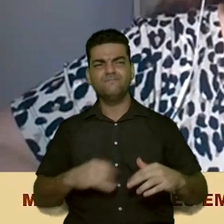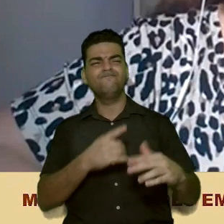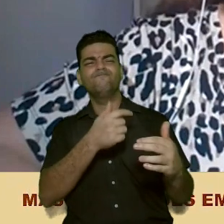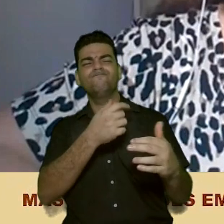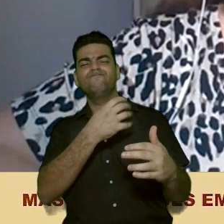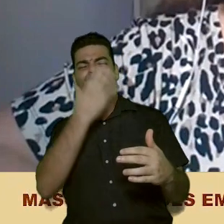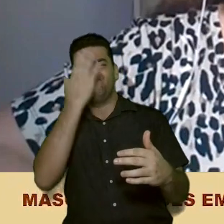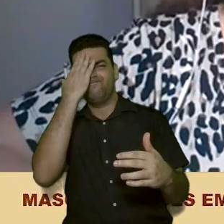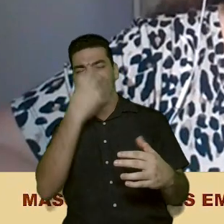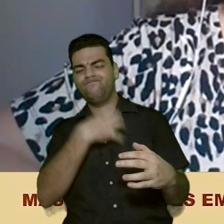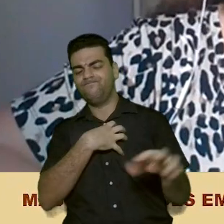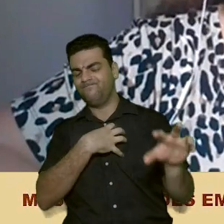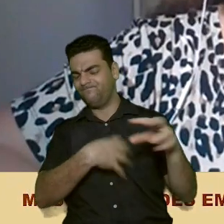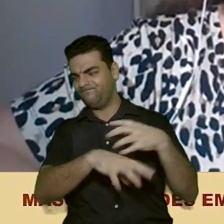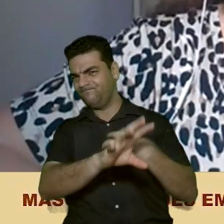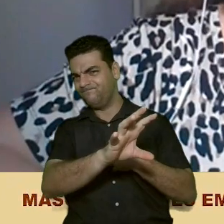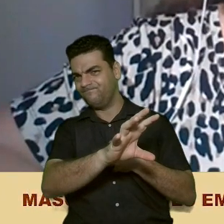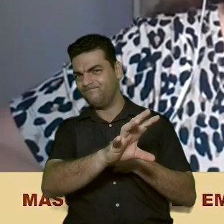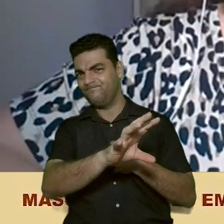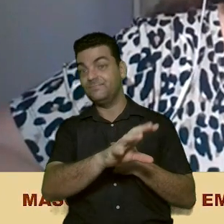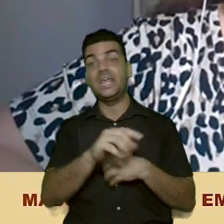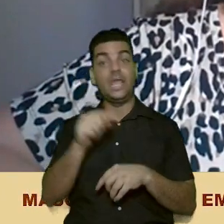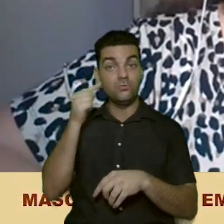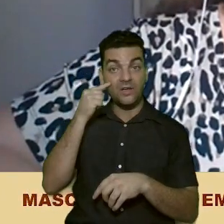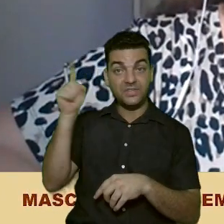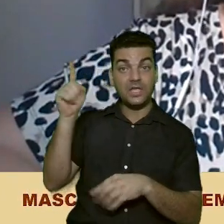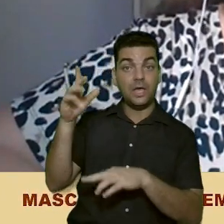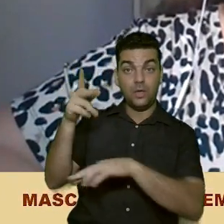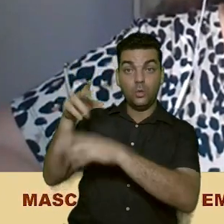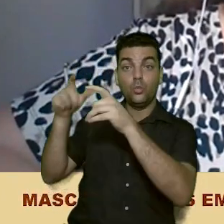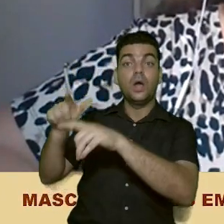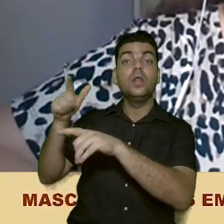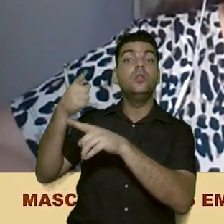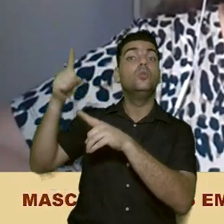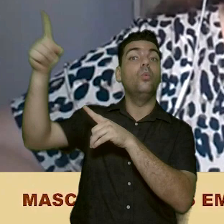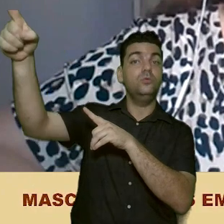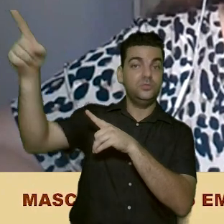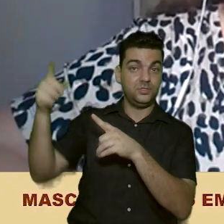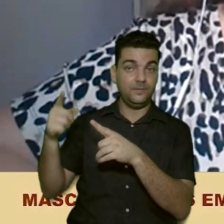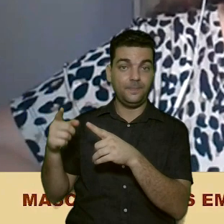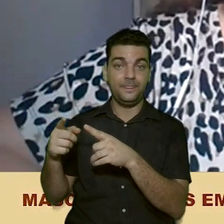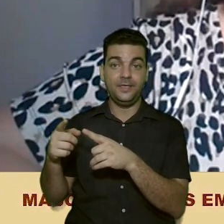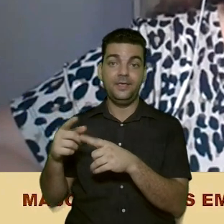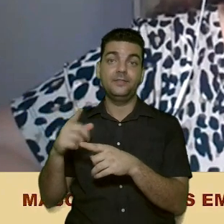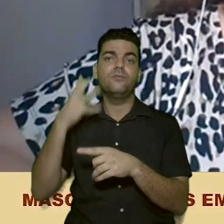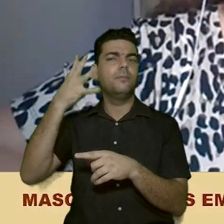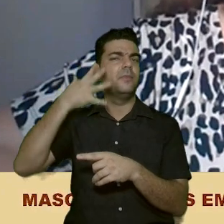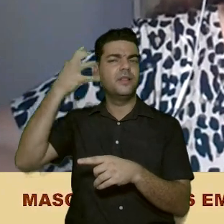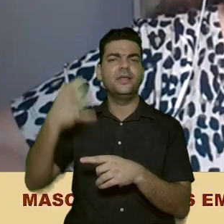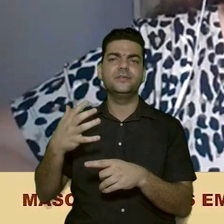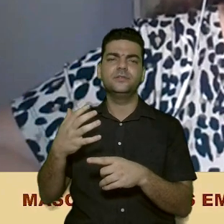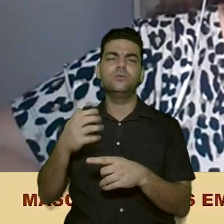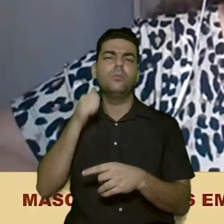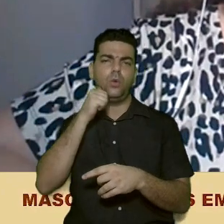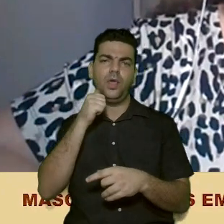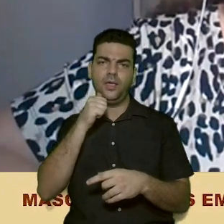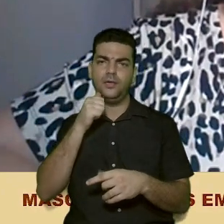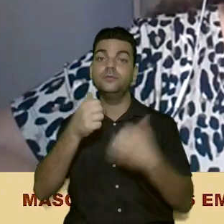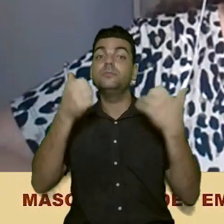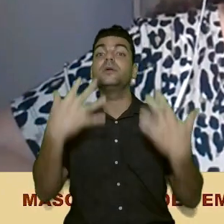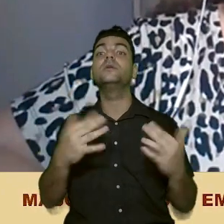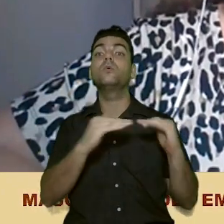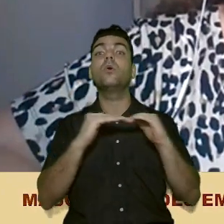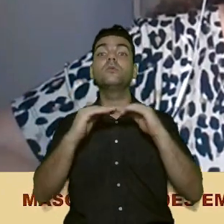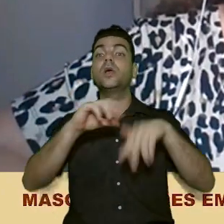né? Eu já ouvi no interior do Brasil, numa pesquisa, após uma palestra de uma mulher sobre equidade